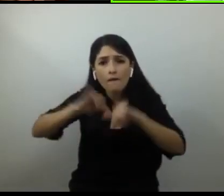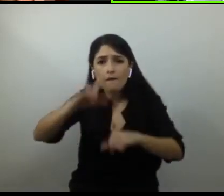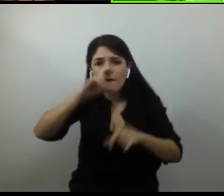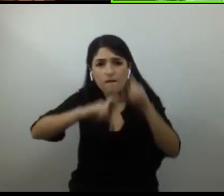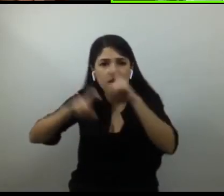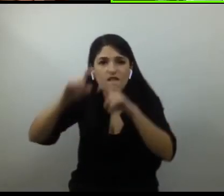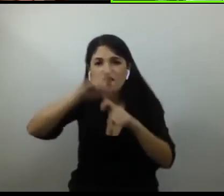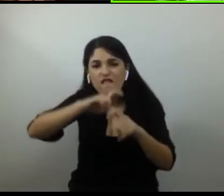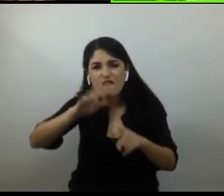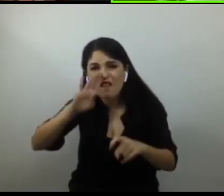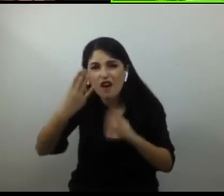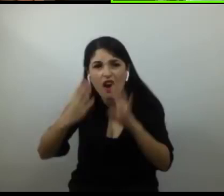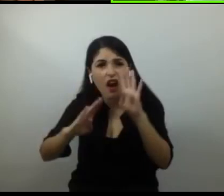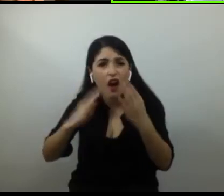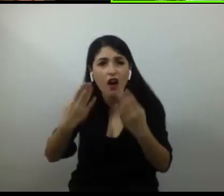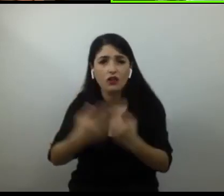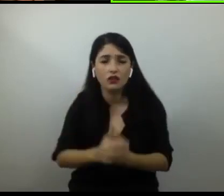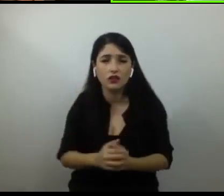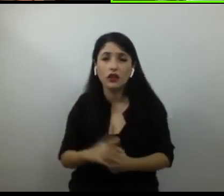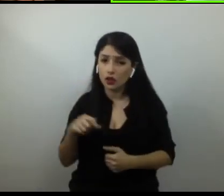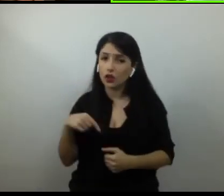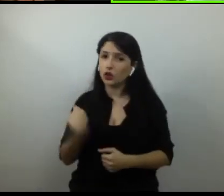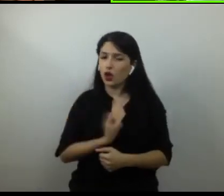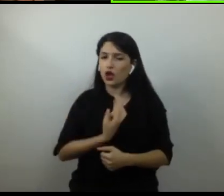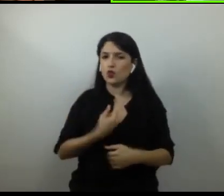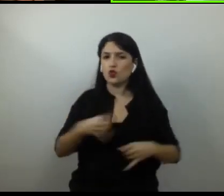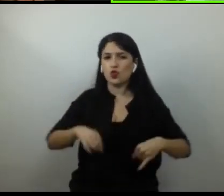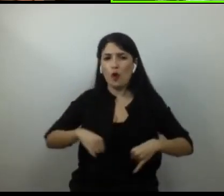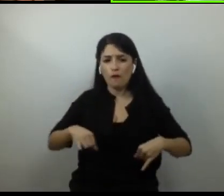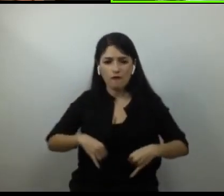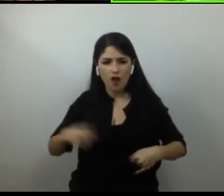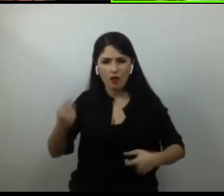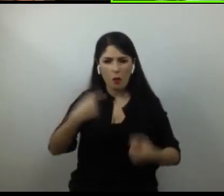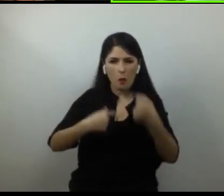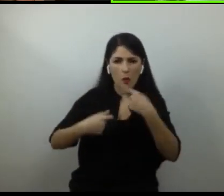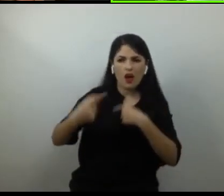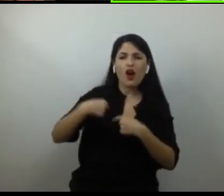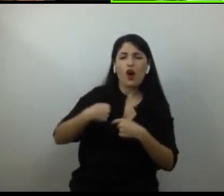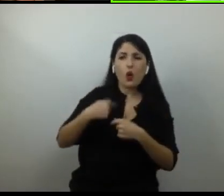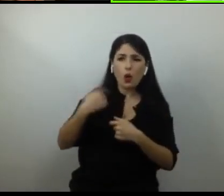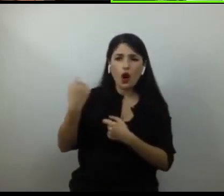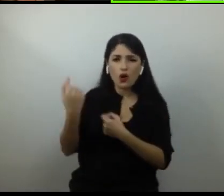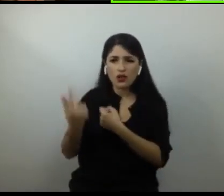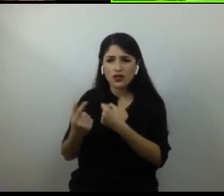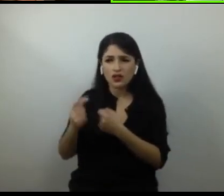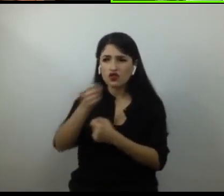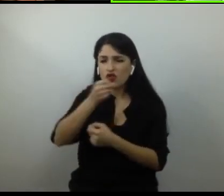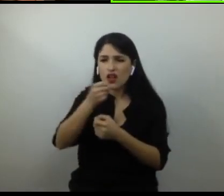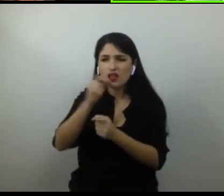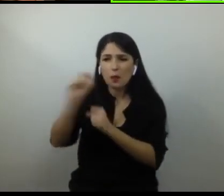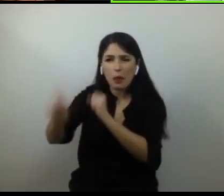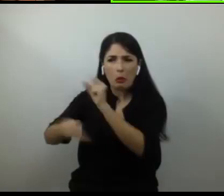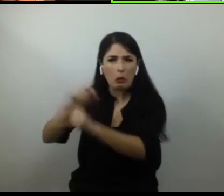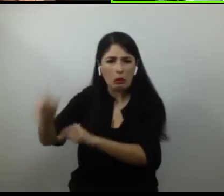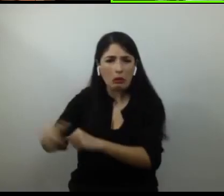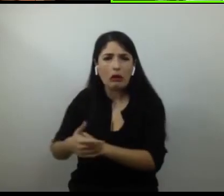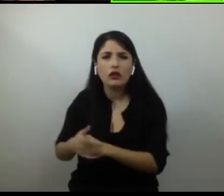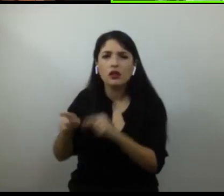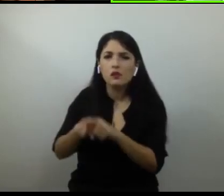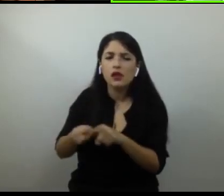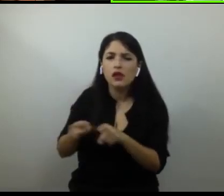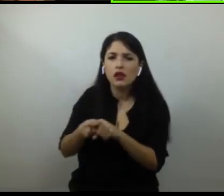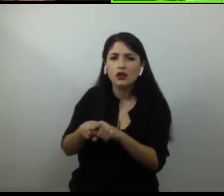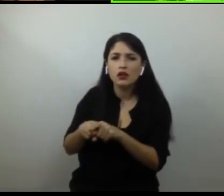quando sofremos esse ataque, essa violência que os jornalistas sofrem, que eu sofro, que tantos estão sofrendo, o Haddad sofre, dá